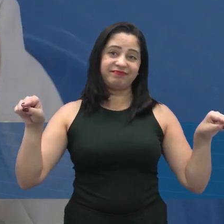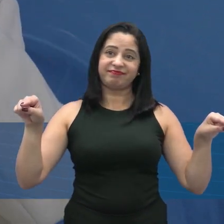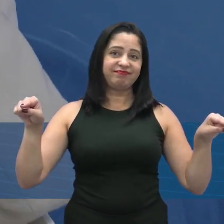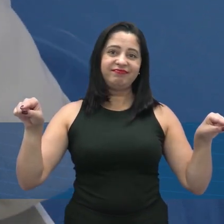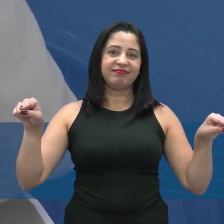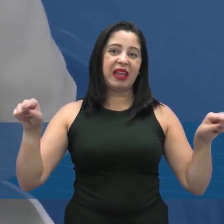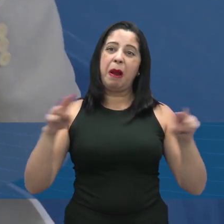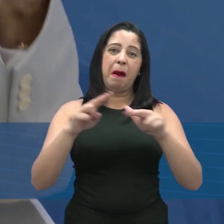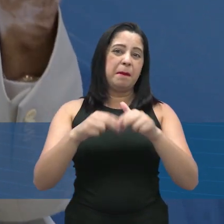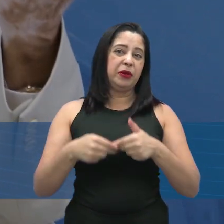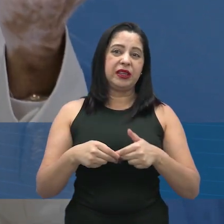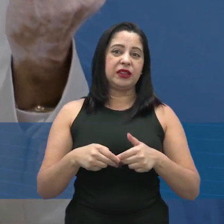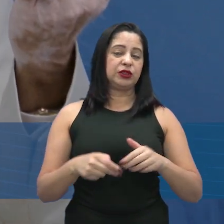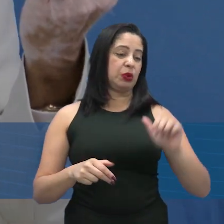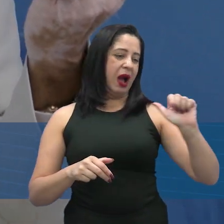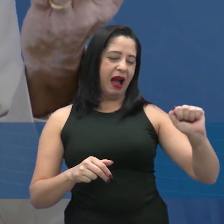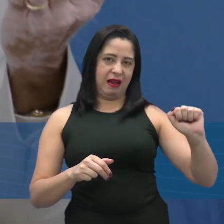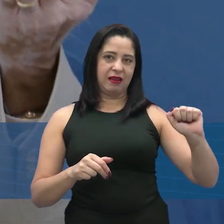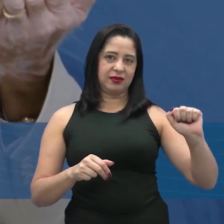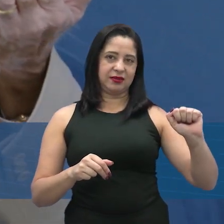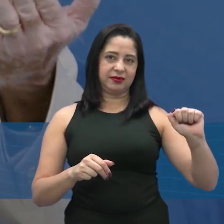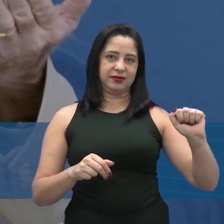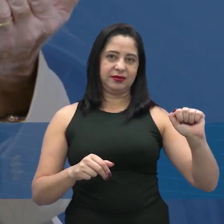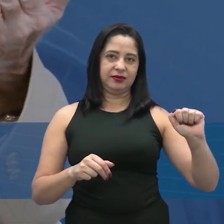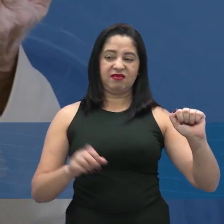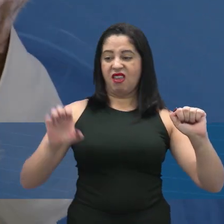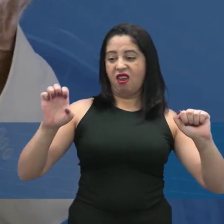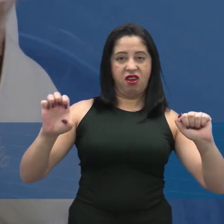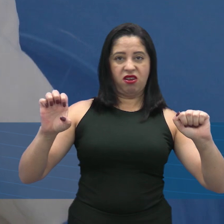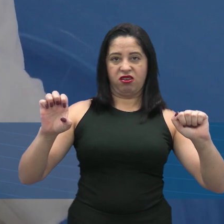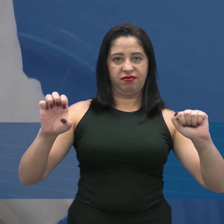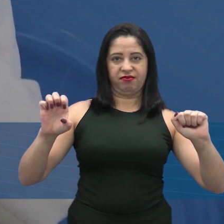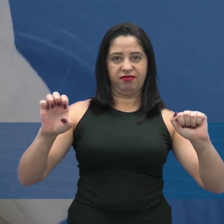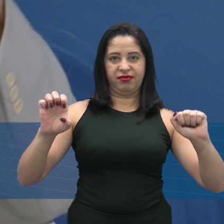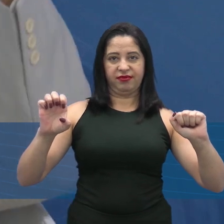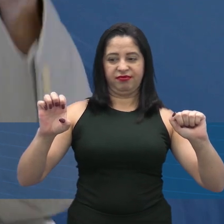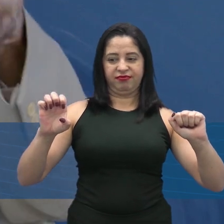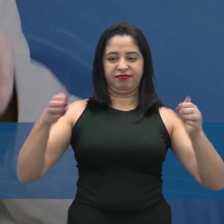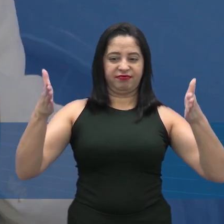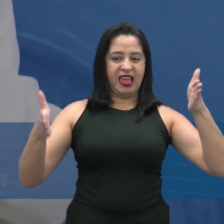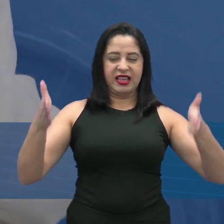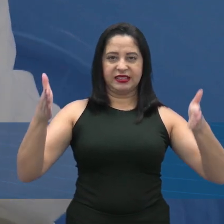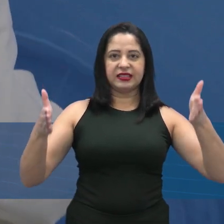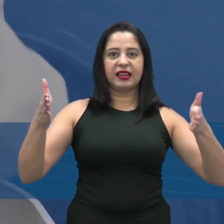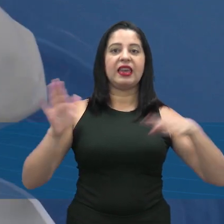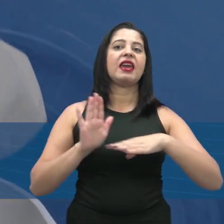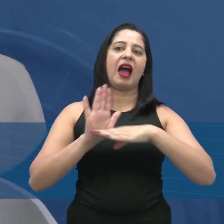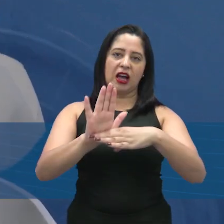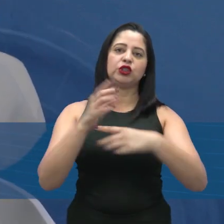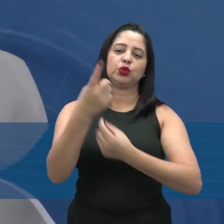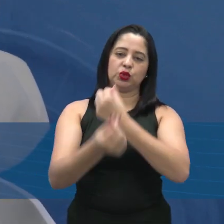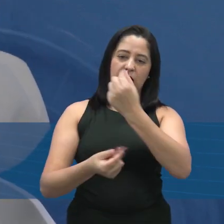que a gente considera do A até a classe E, que são os dois extremos que realmente, efetivamente,